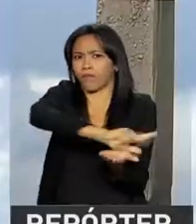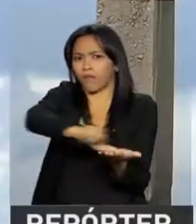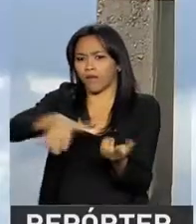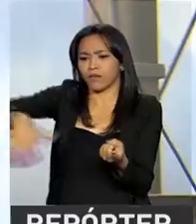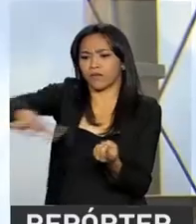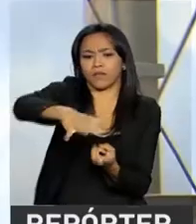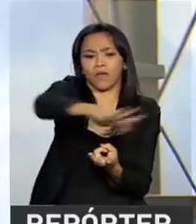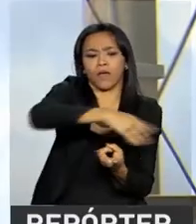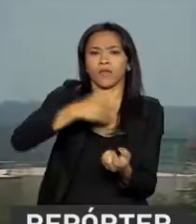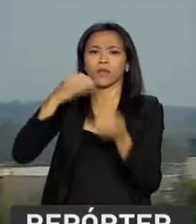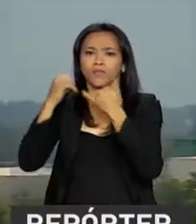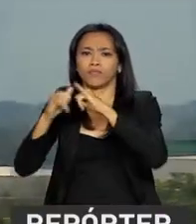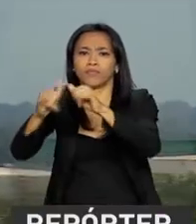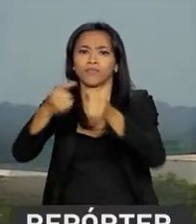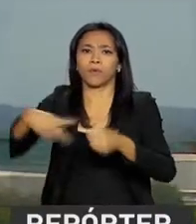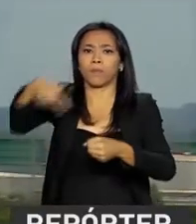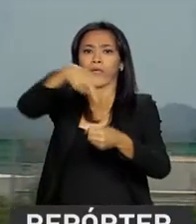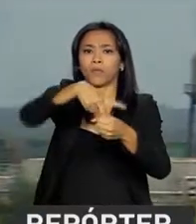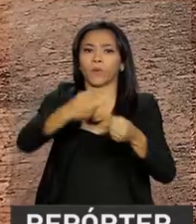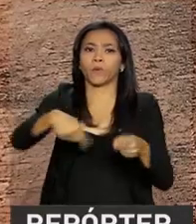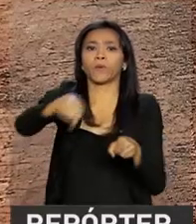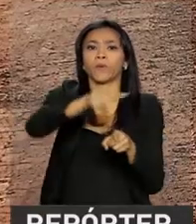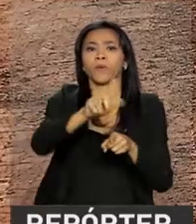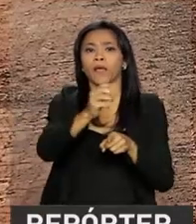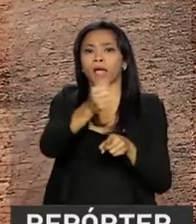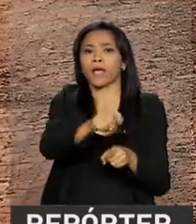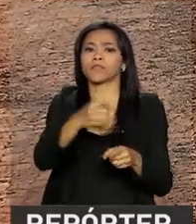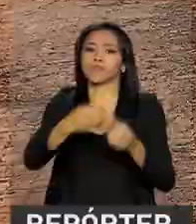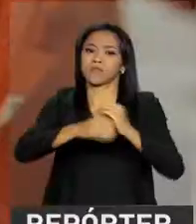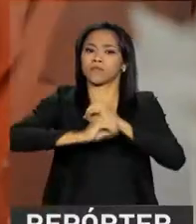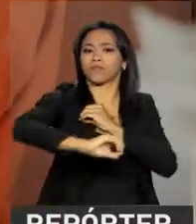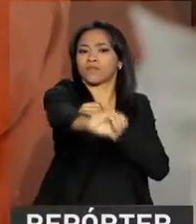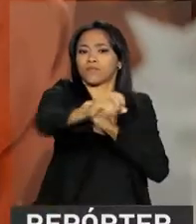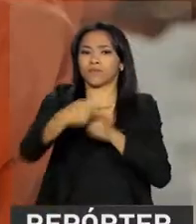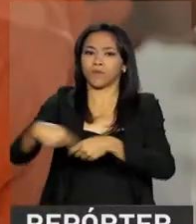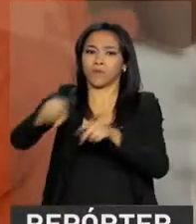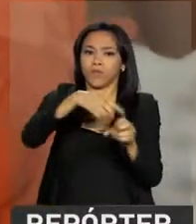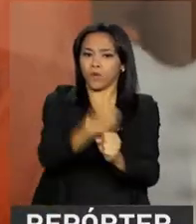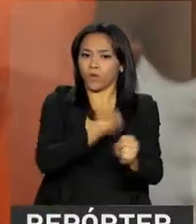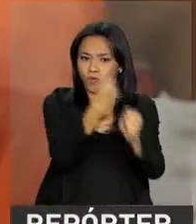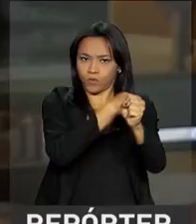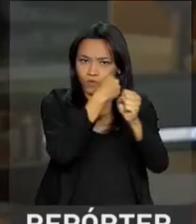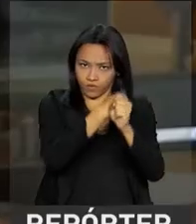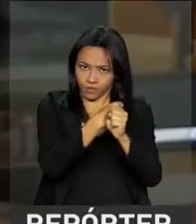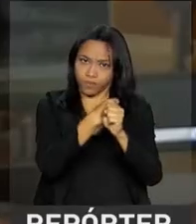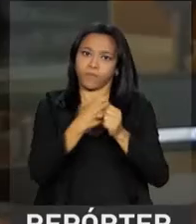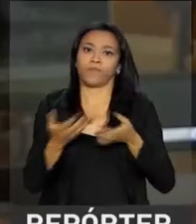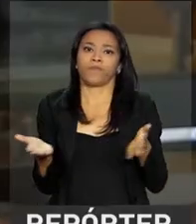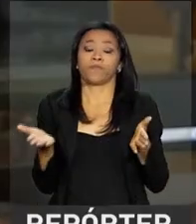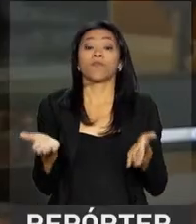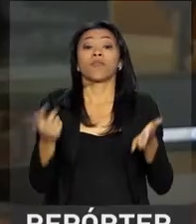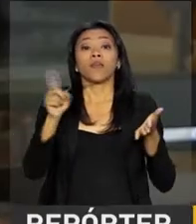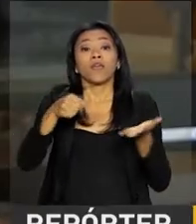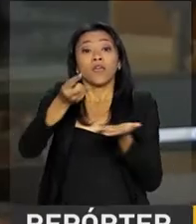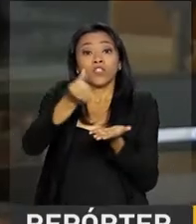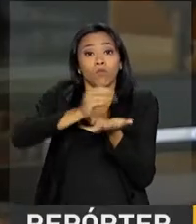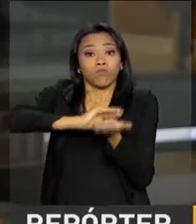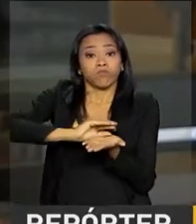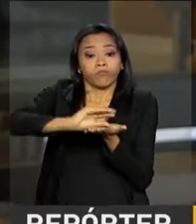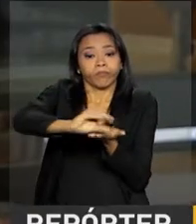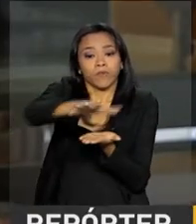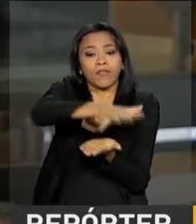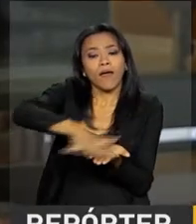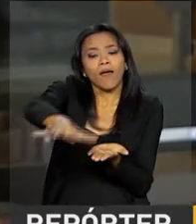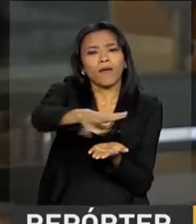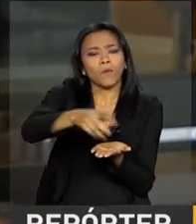como energia petróleo e gás saneamento básico e construção civil investimentos que tiveram ainda